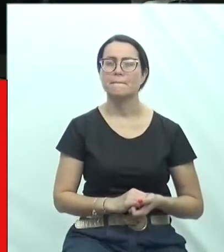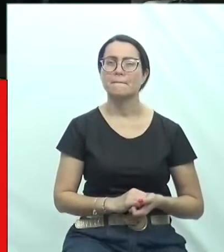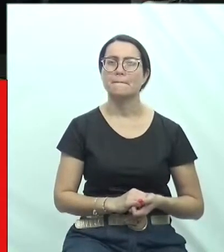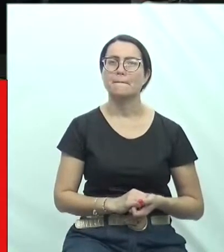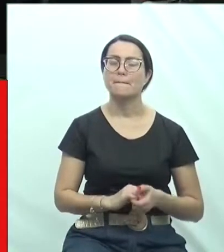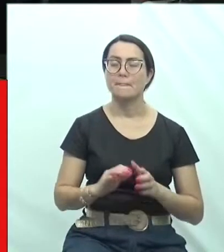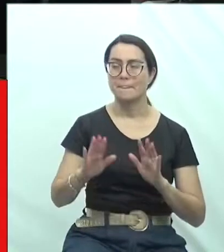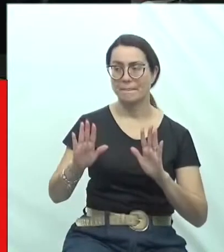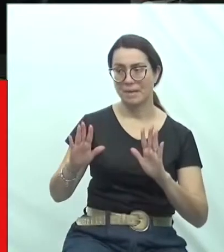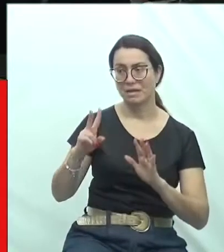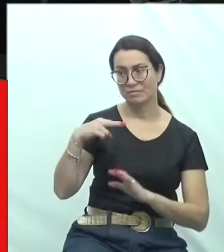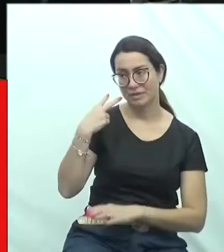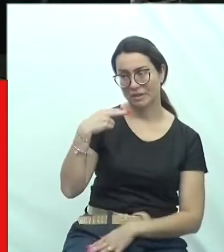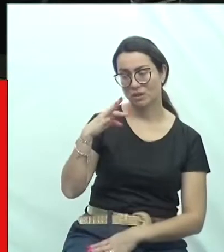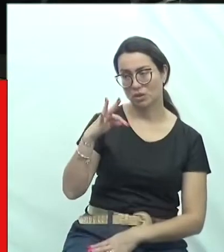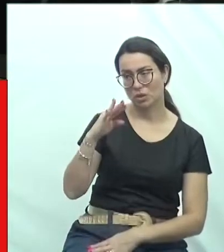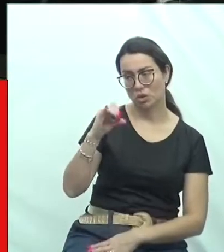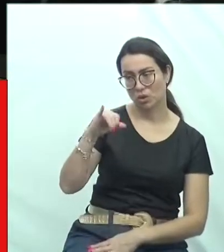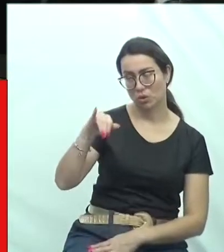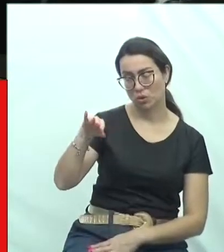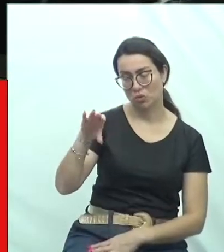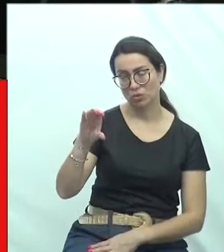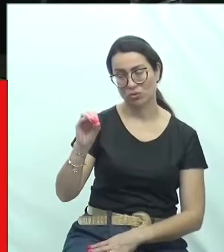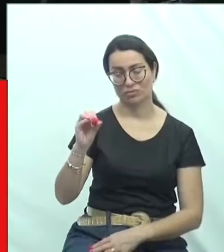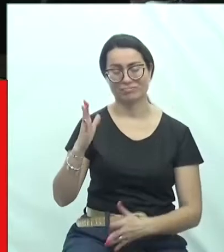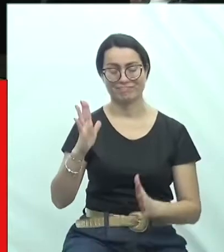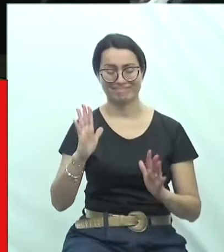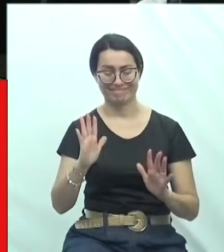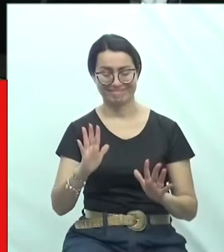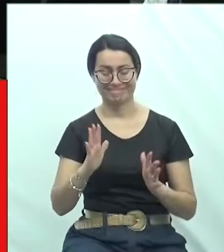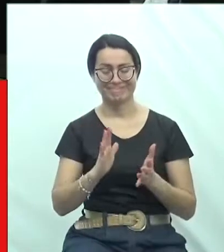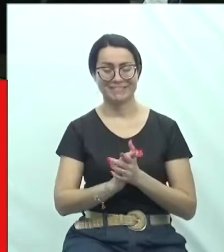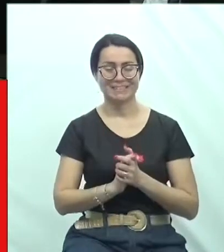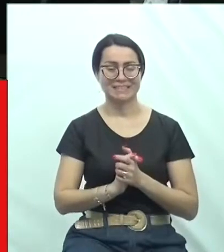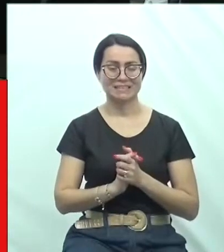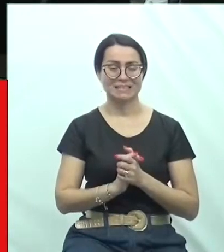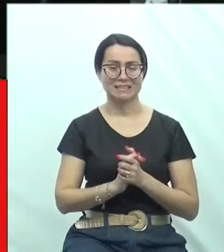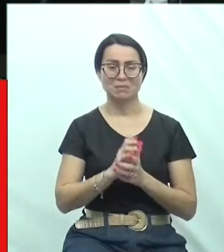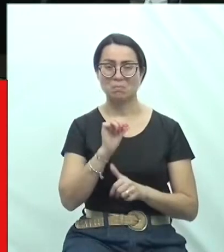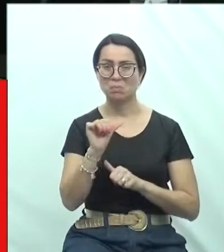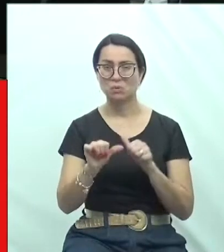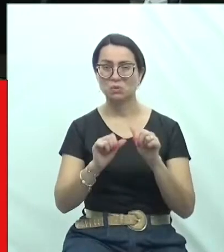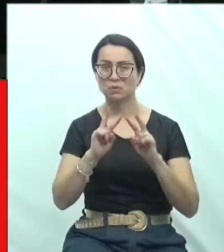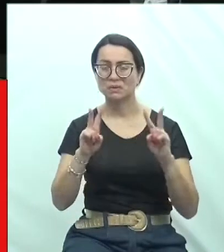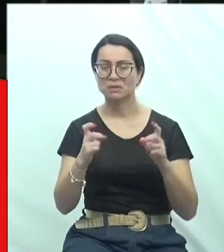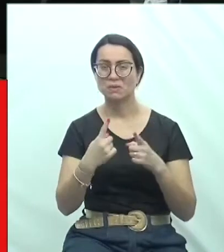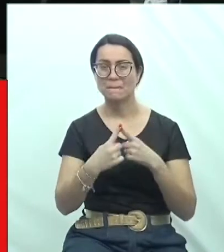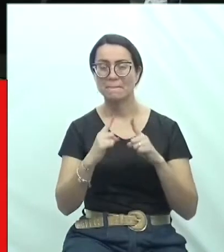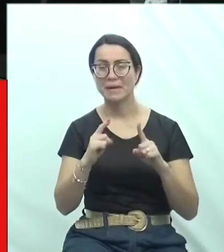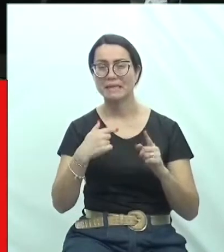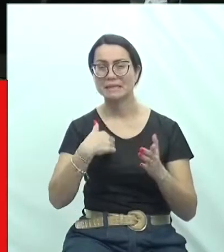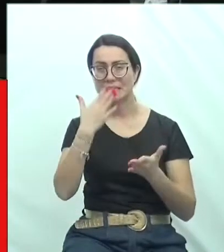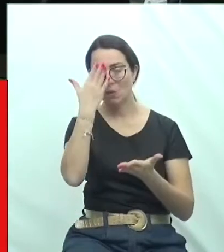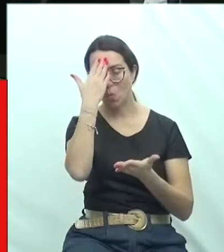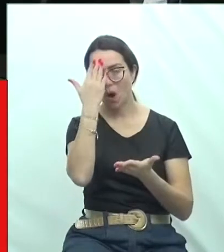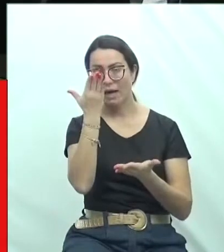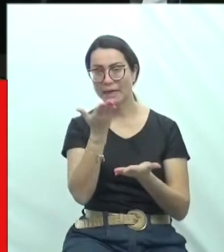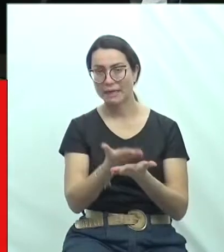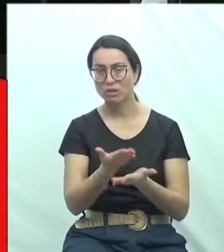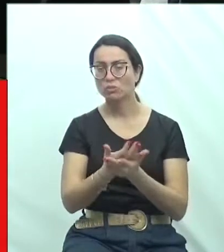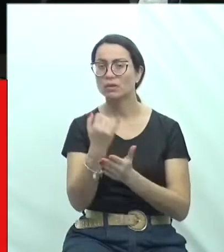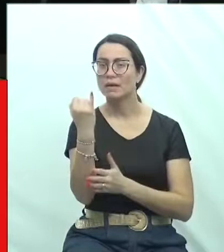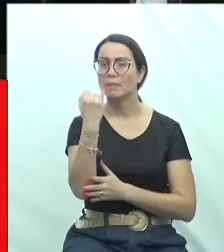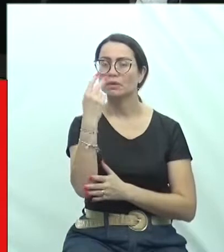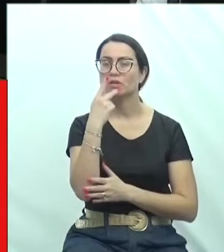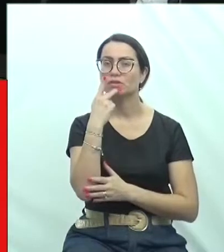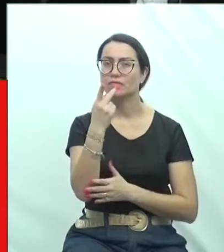fugiu à nossa... Sim, mas eu achei pertinente porque eu acredito que vocês desconheçam alguns assuntos, tá? A